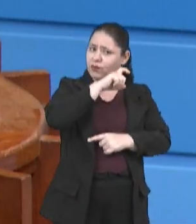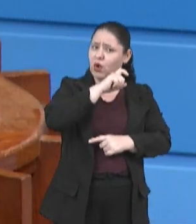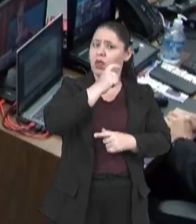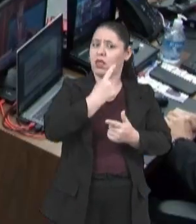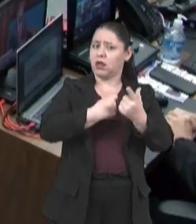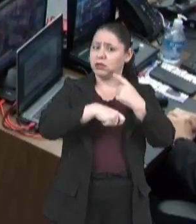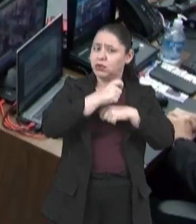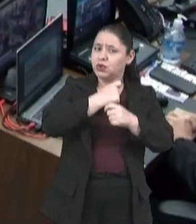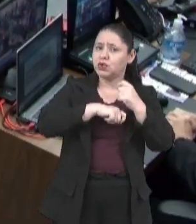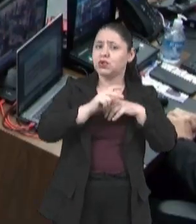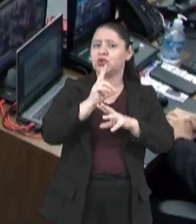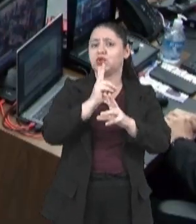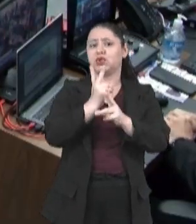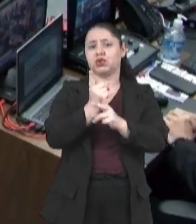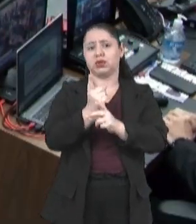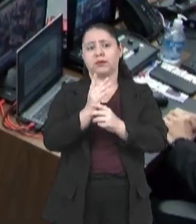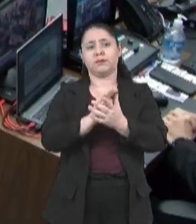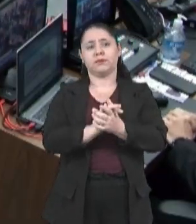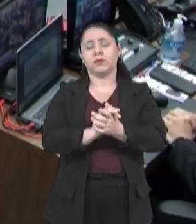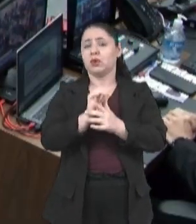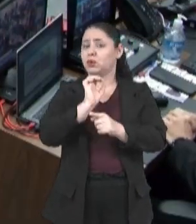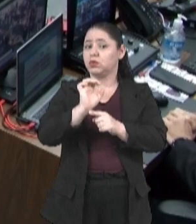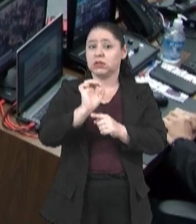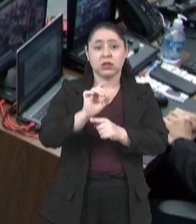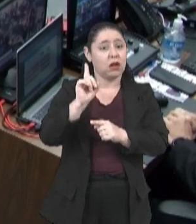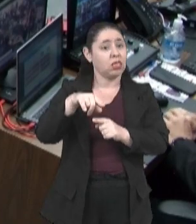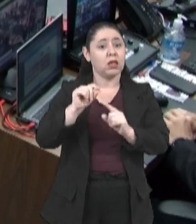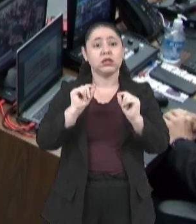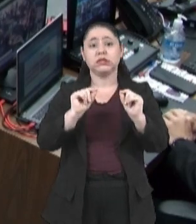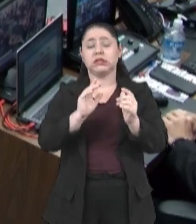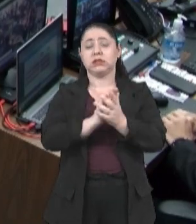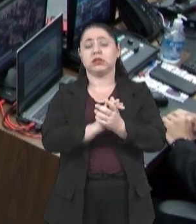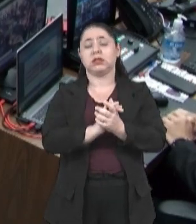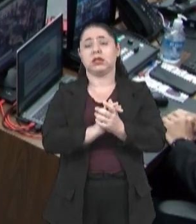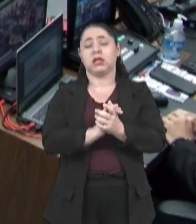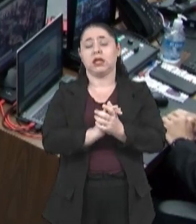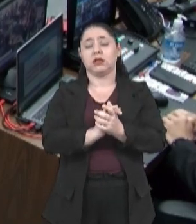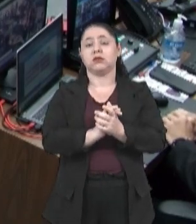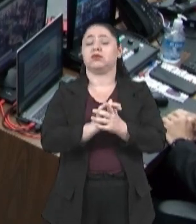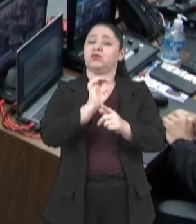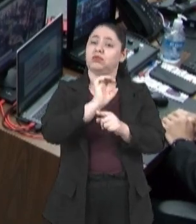dificuldades financeiras. O Estado